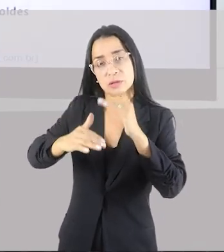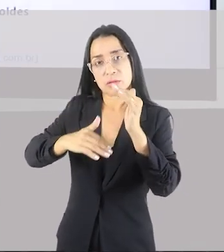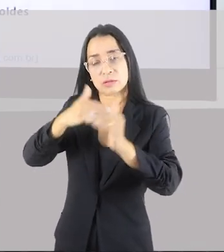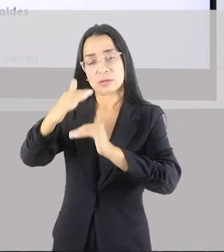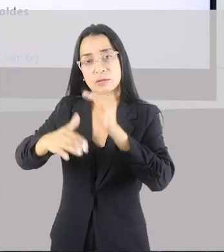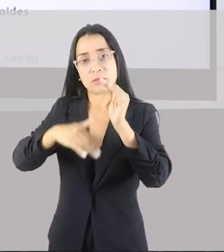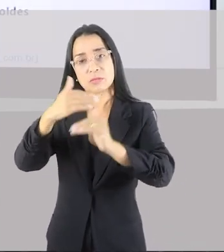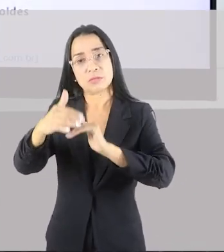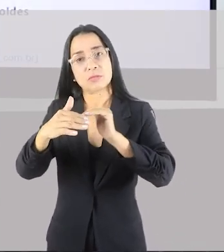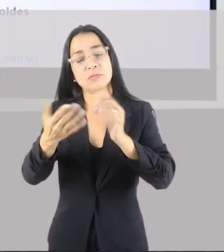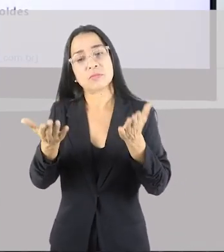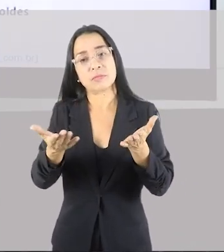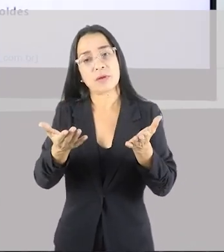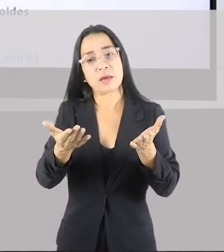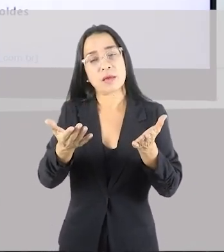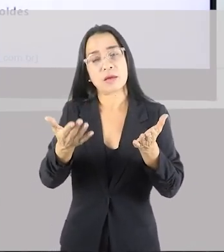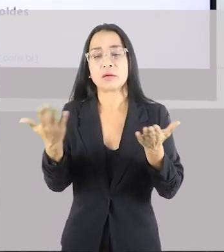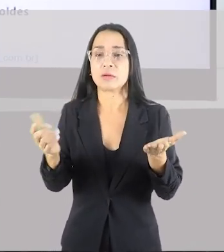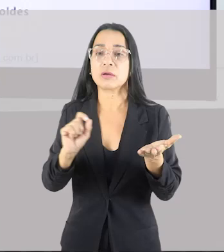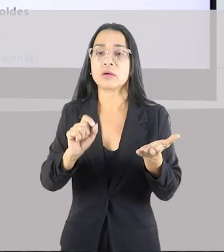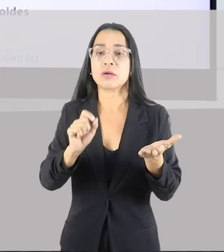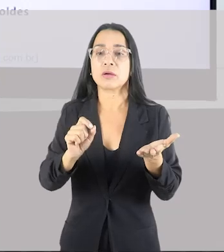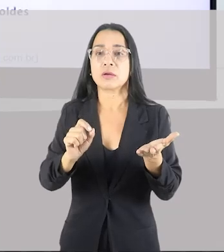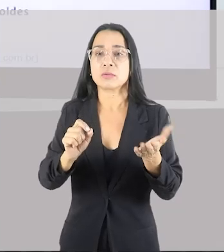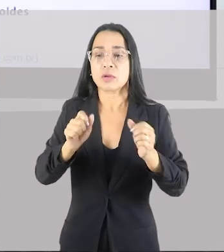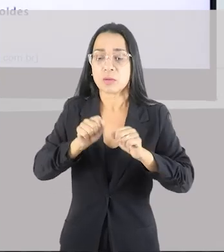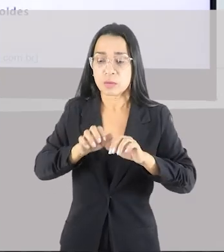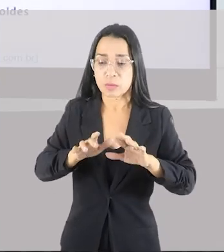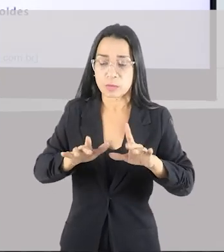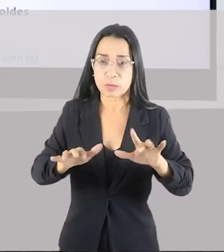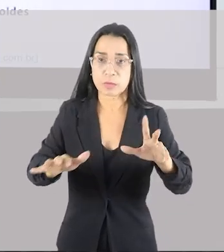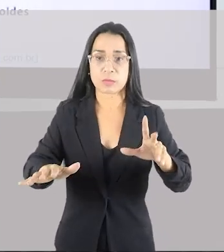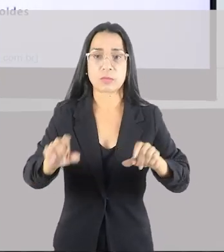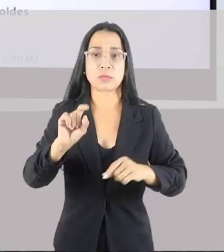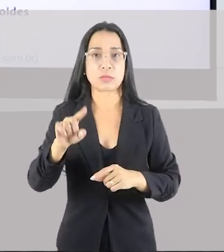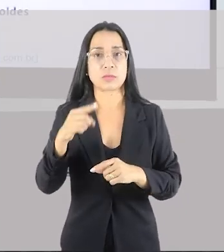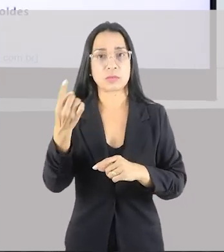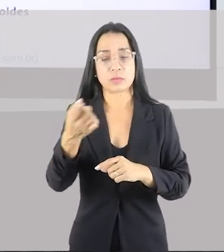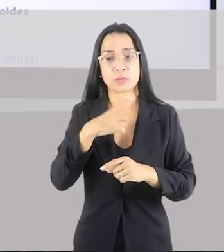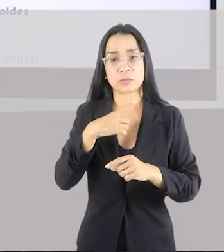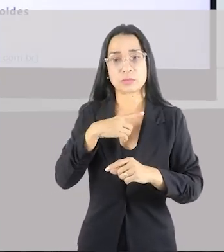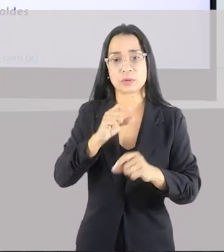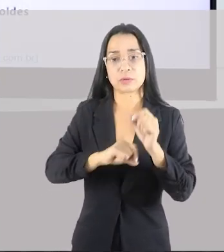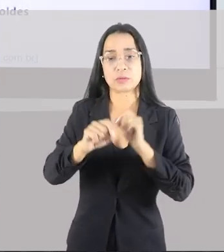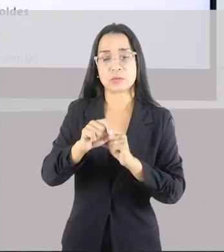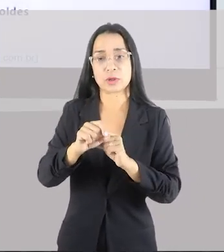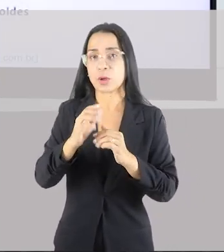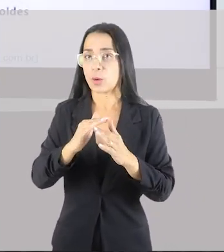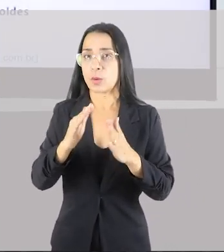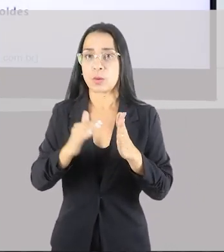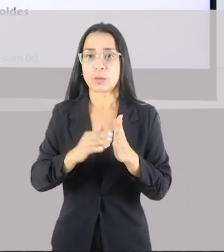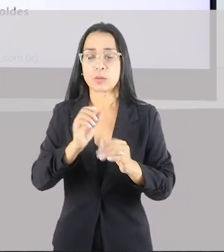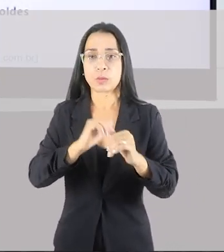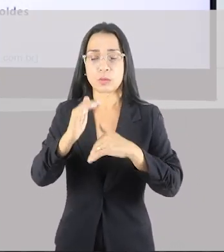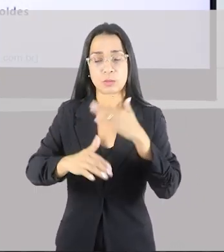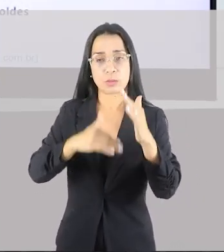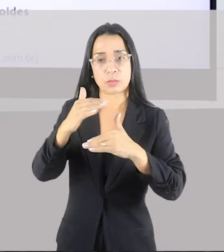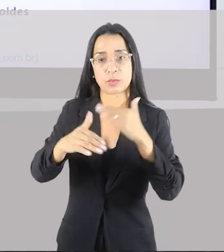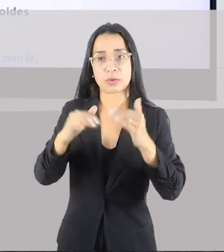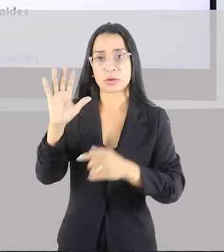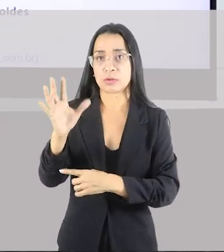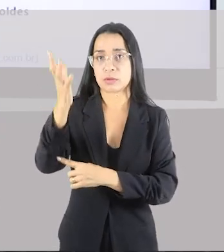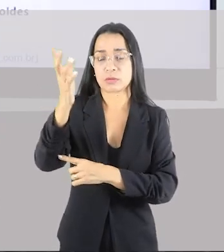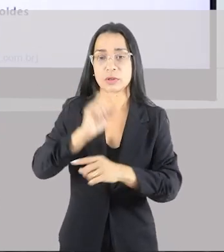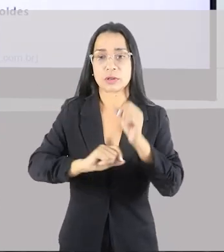desenvolver, amadurecer, né, vão se proliferar e aí, né, a gente vai ter toda, né, um processo